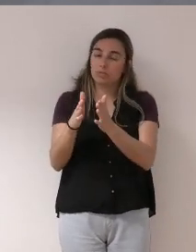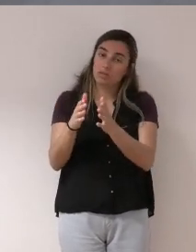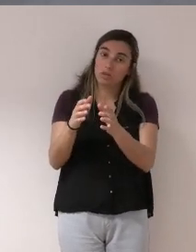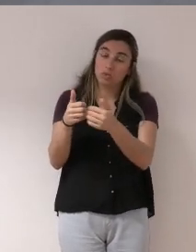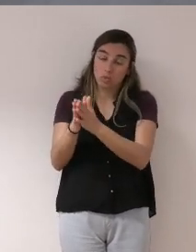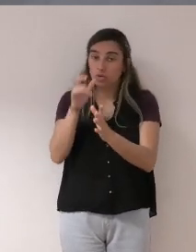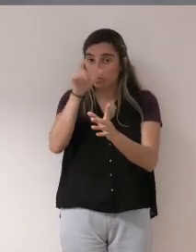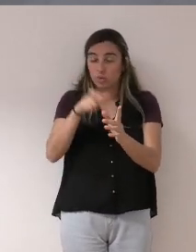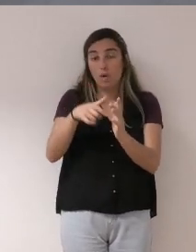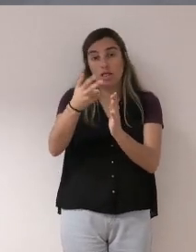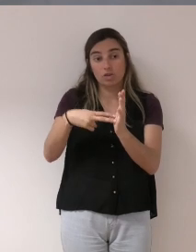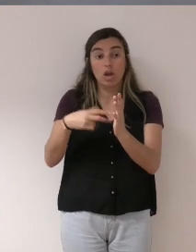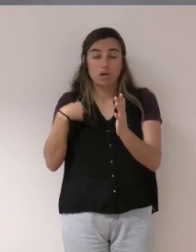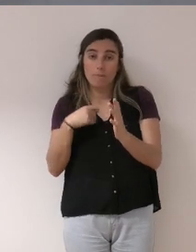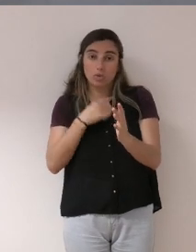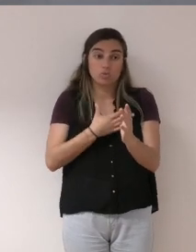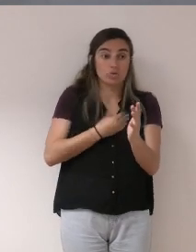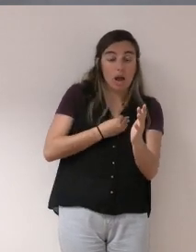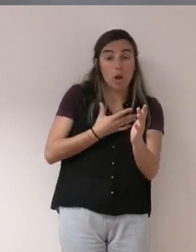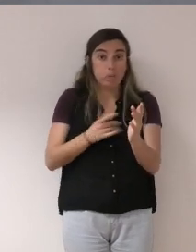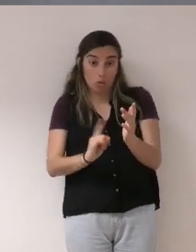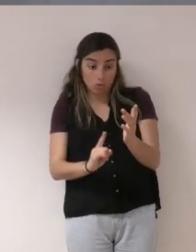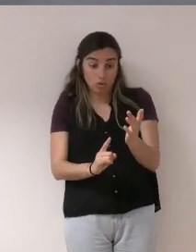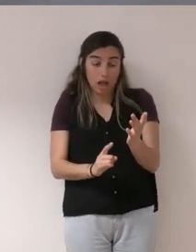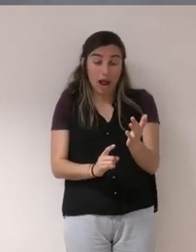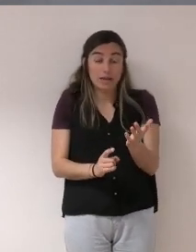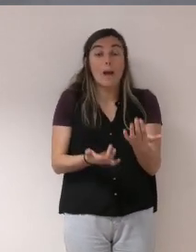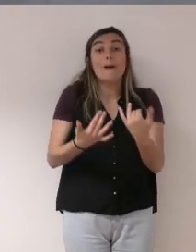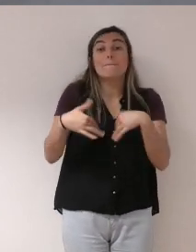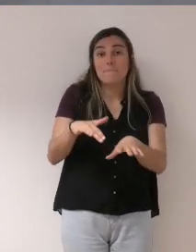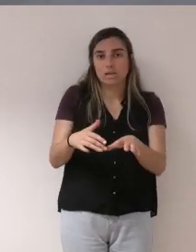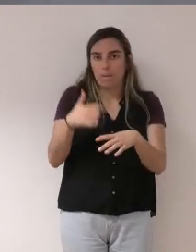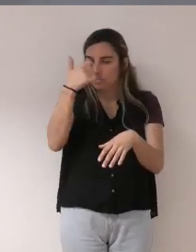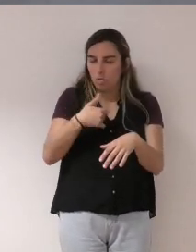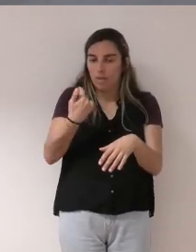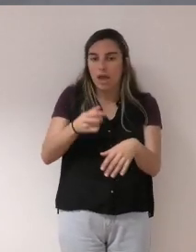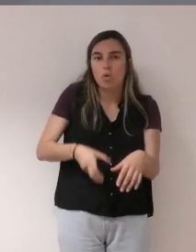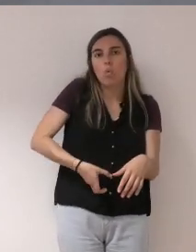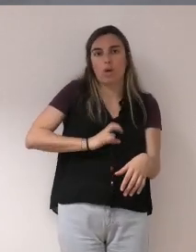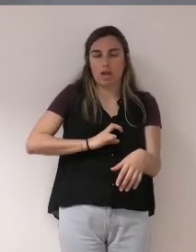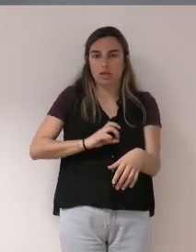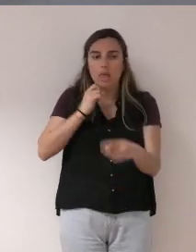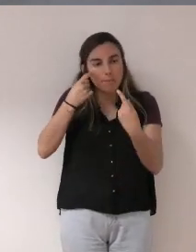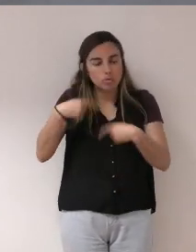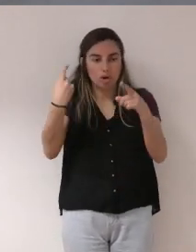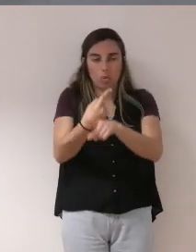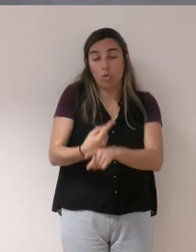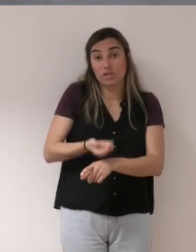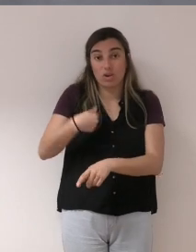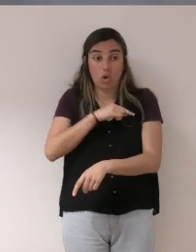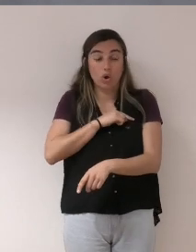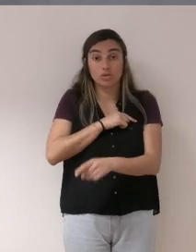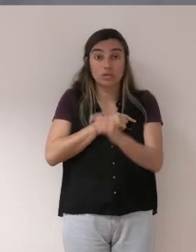ou menos dos livros, mas eu não posso deixar de admirar a pessoa que tem a coragem de se virar do avesso e mostrar coisas que nós, muitas vezes,